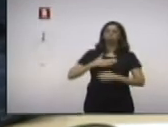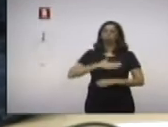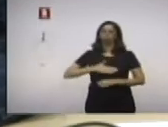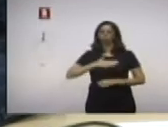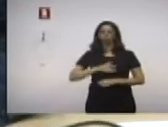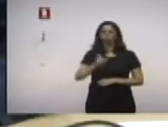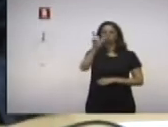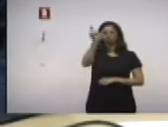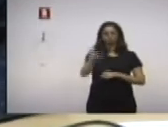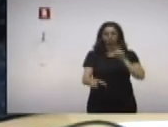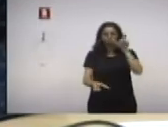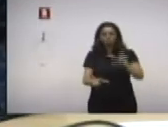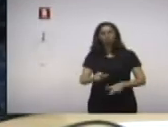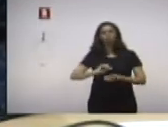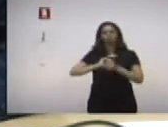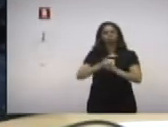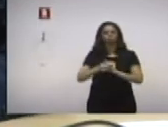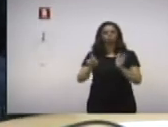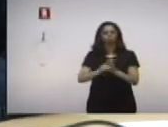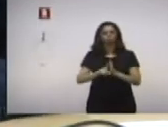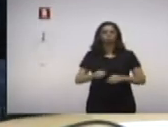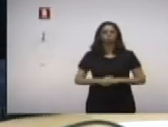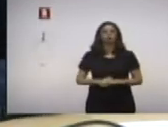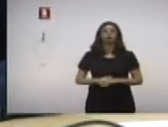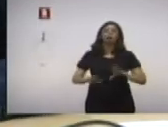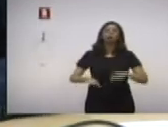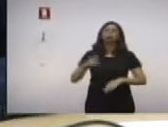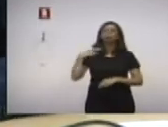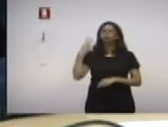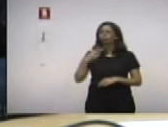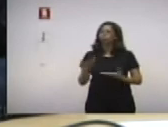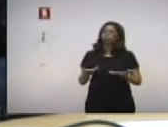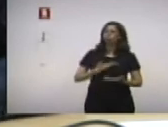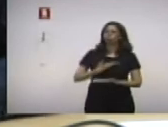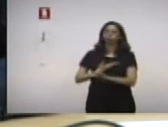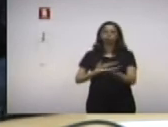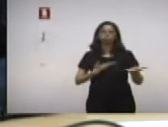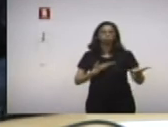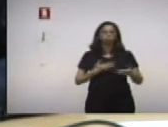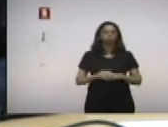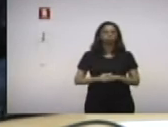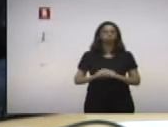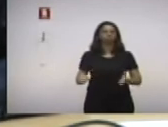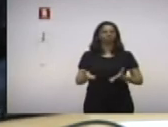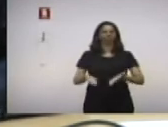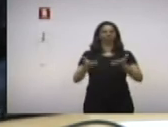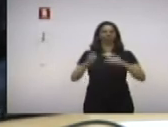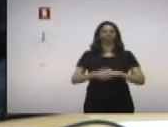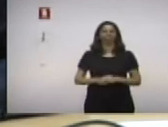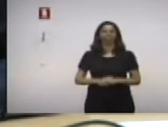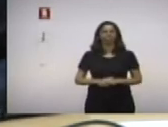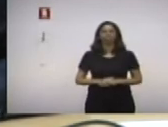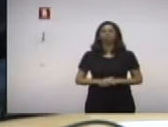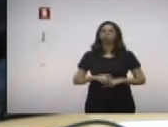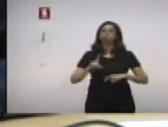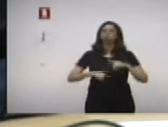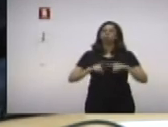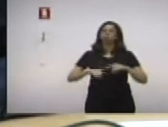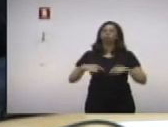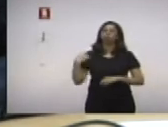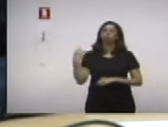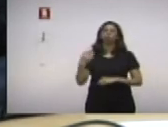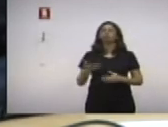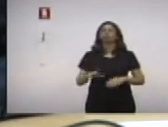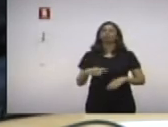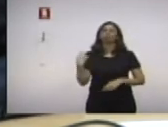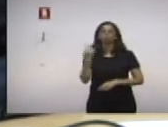nossos atletas lan e volta e meia um vereador outro faz homenagem ao nosso atleta e a gente tem o material